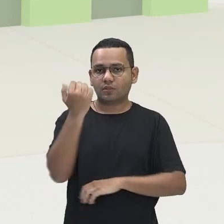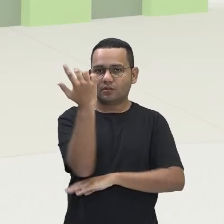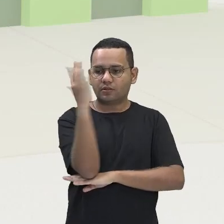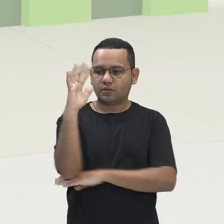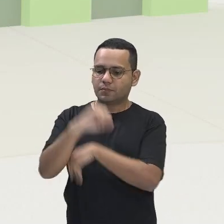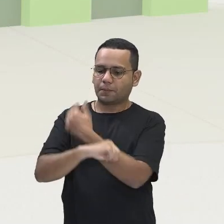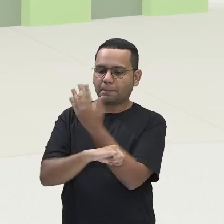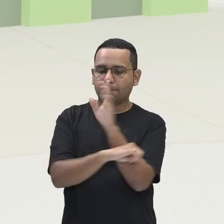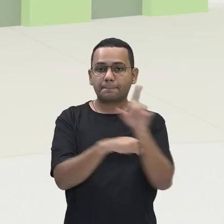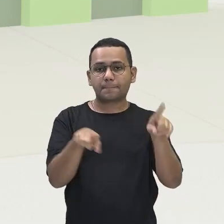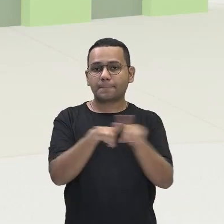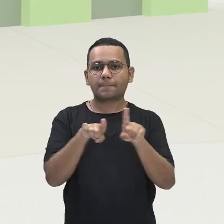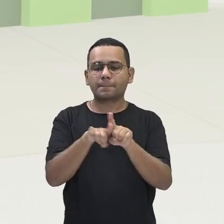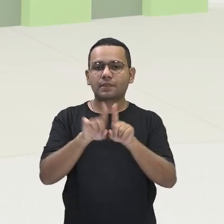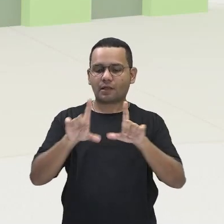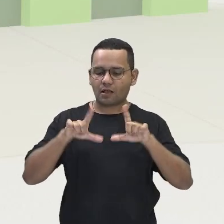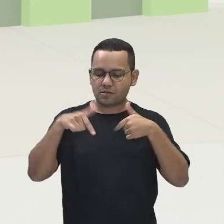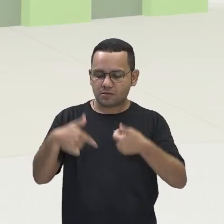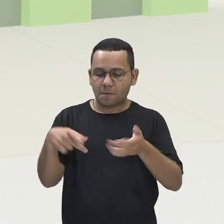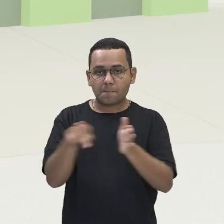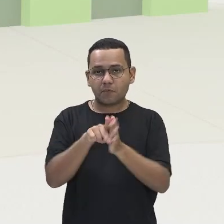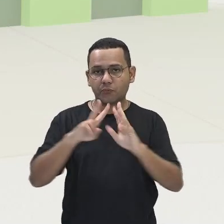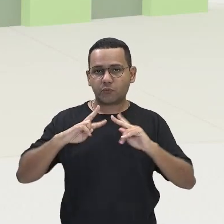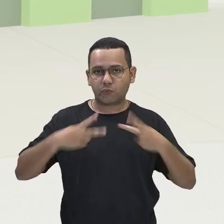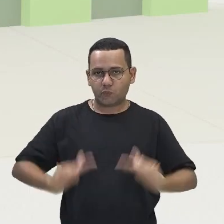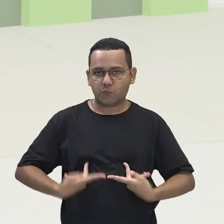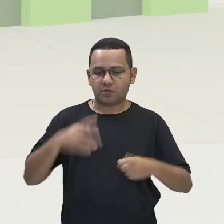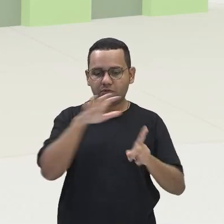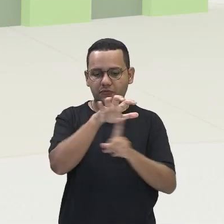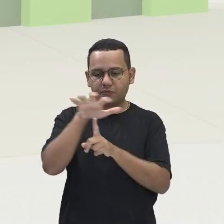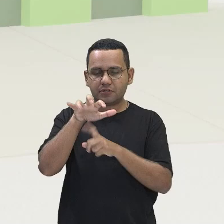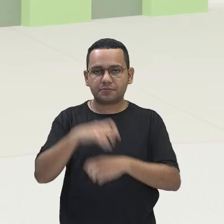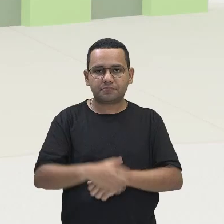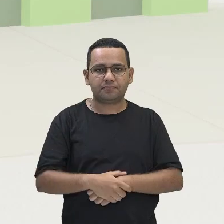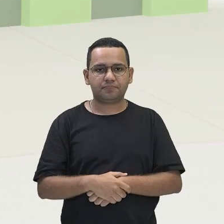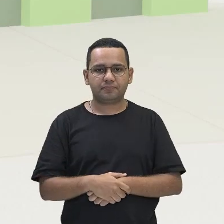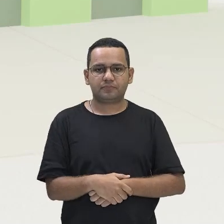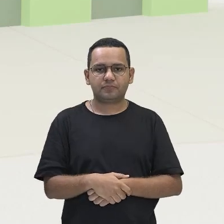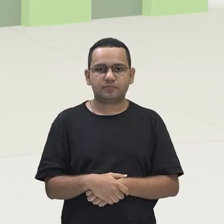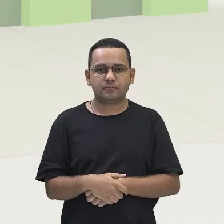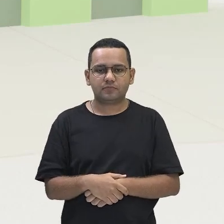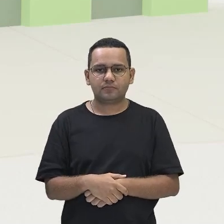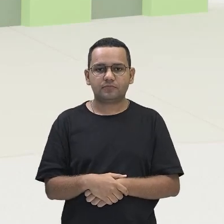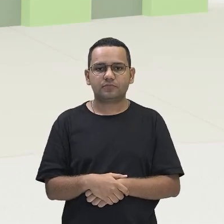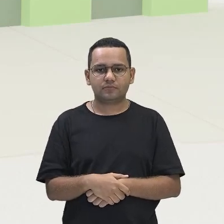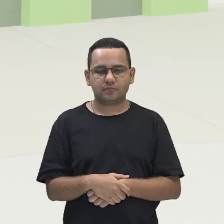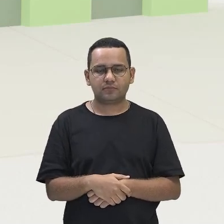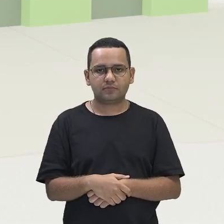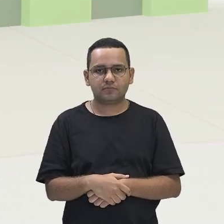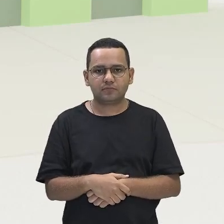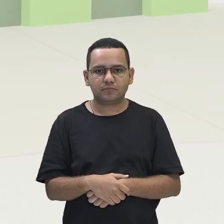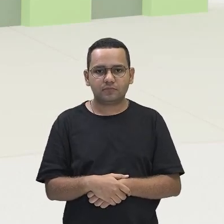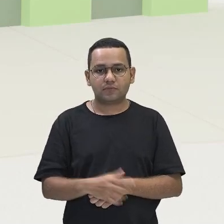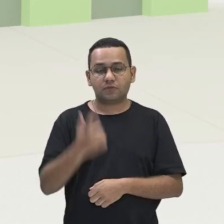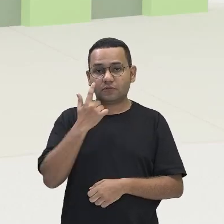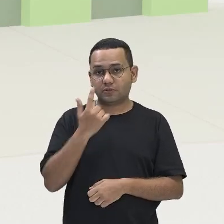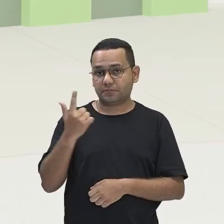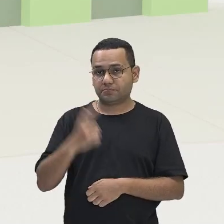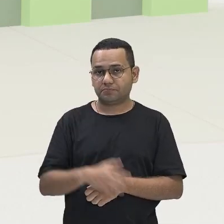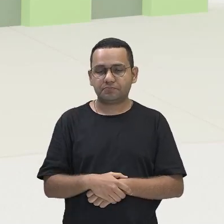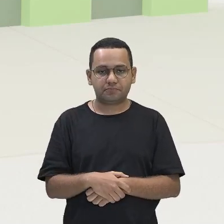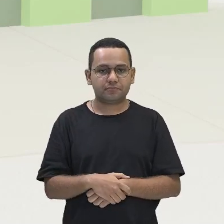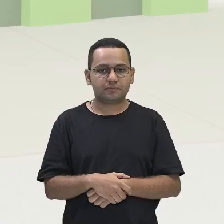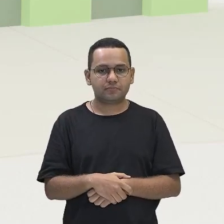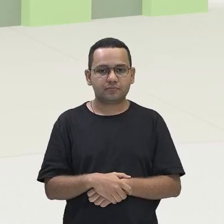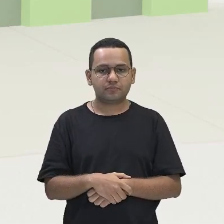e ação antrópica. Então, vejam vocês aqui que nós temos ali o ambiente